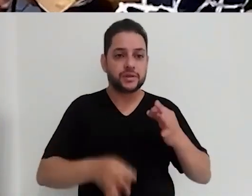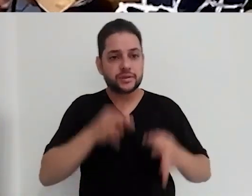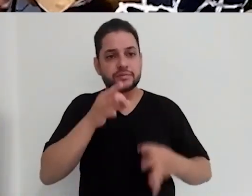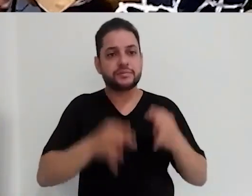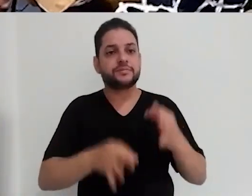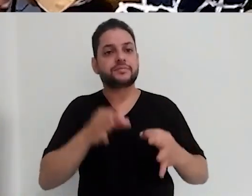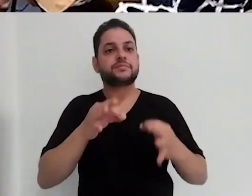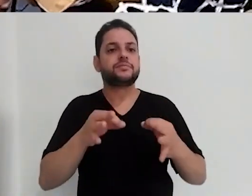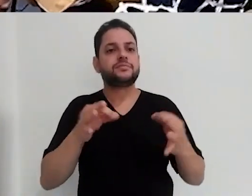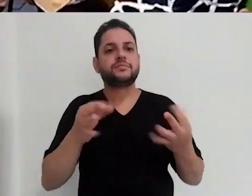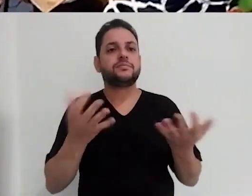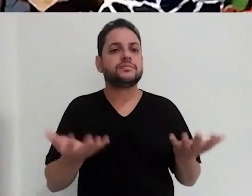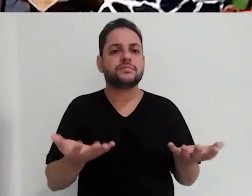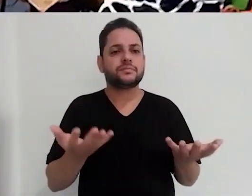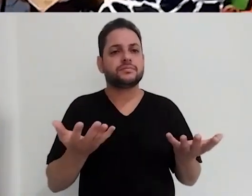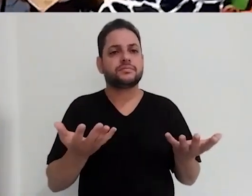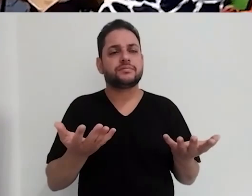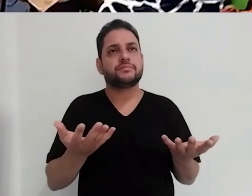é uma questão que